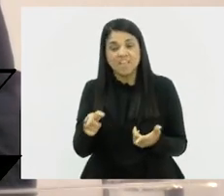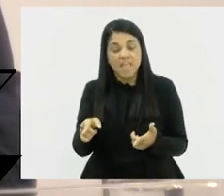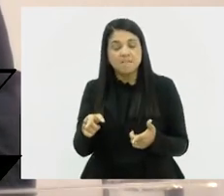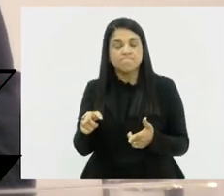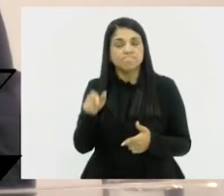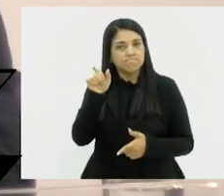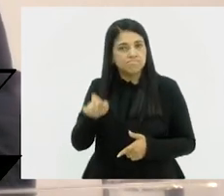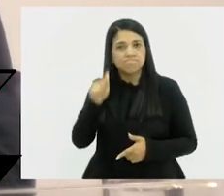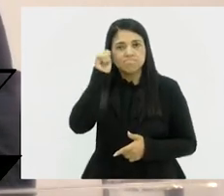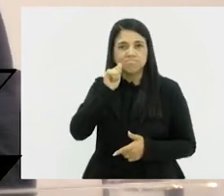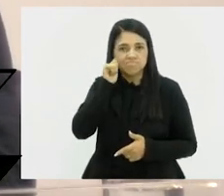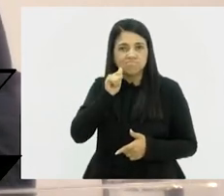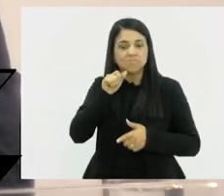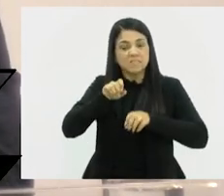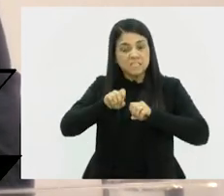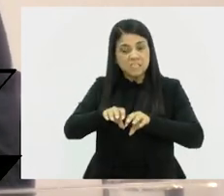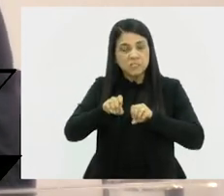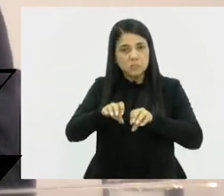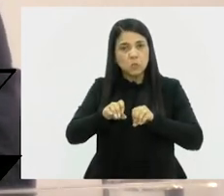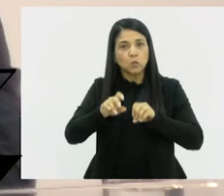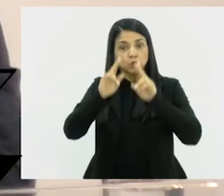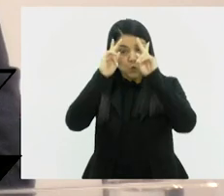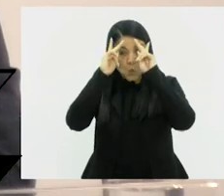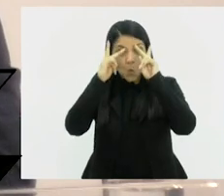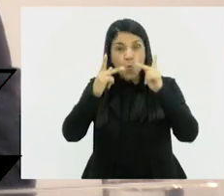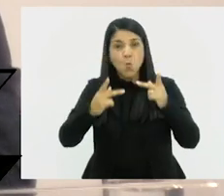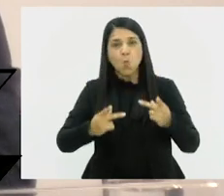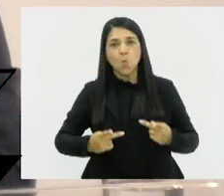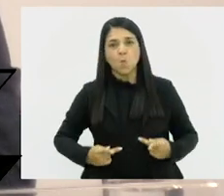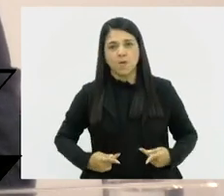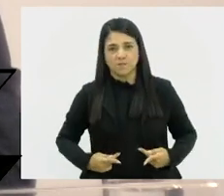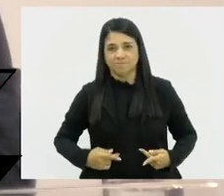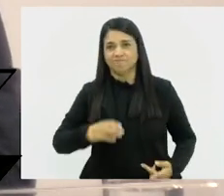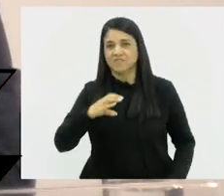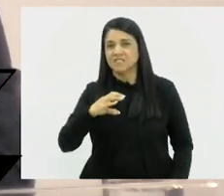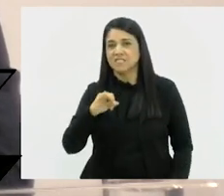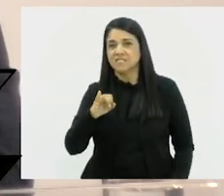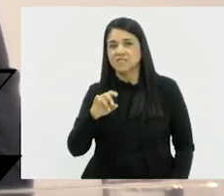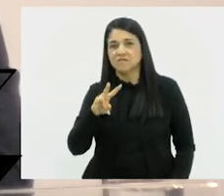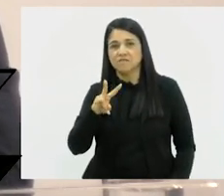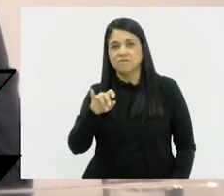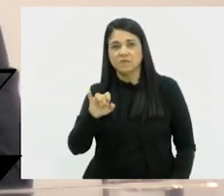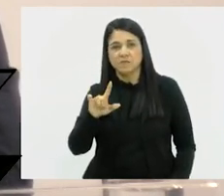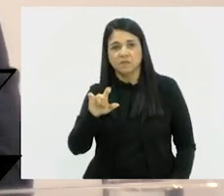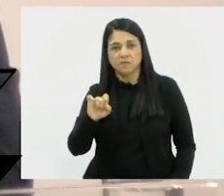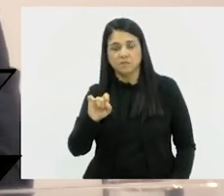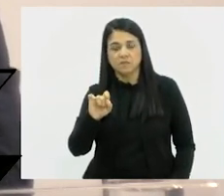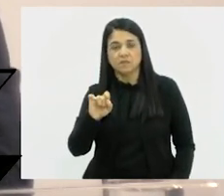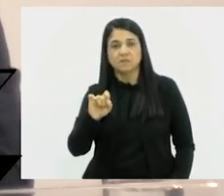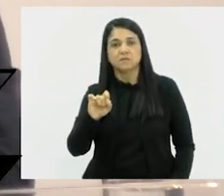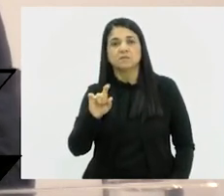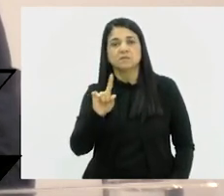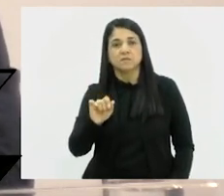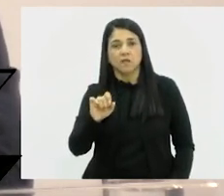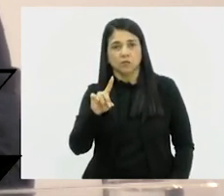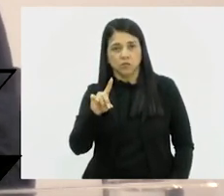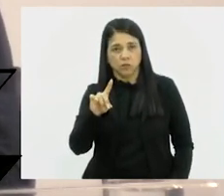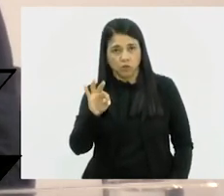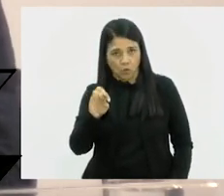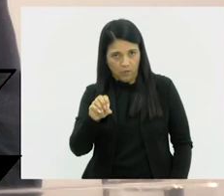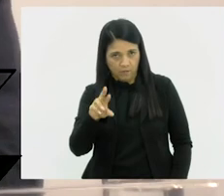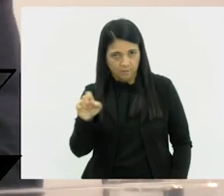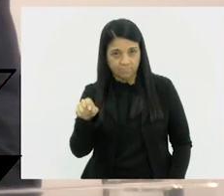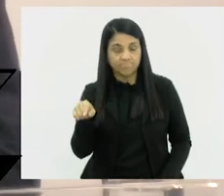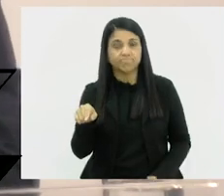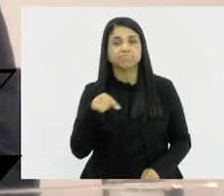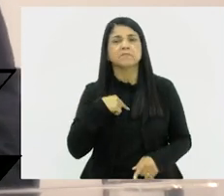de serenidade, de uma aula de humanidade. Civilizatória. Então eu, né, quem não, nunca